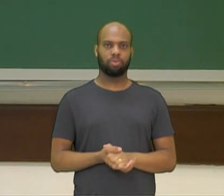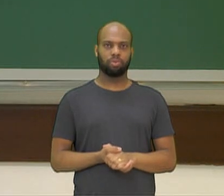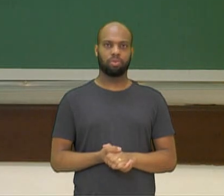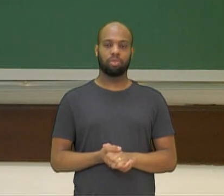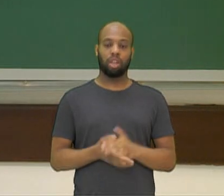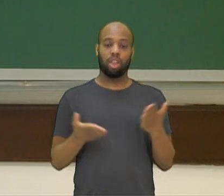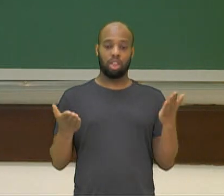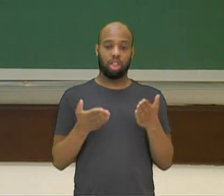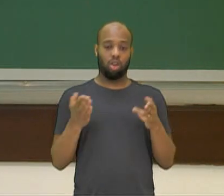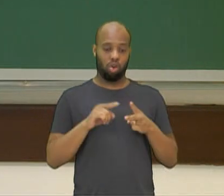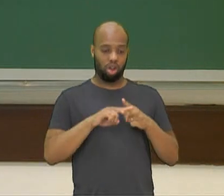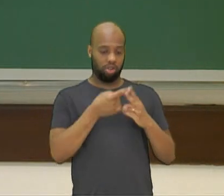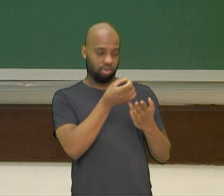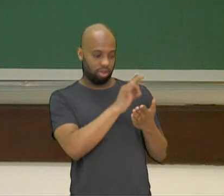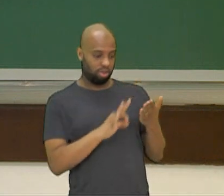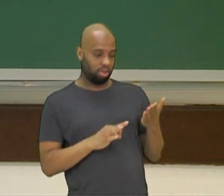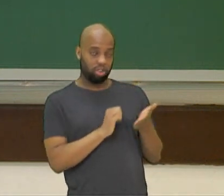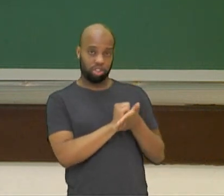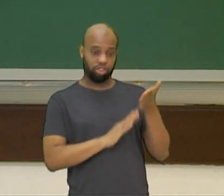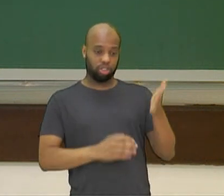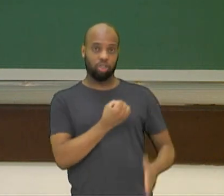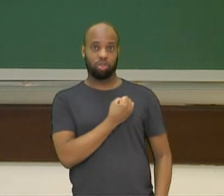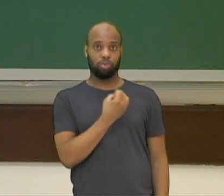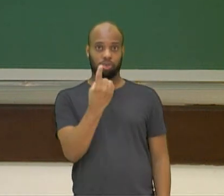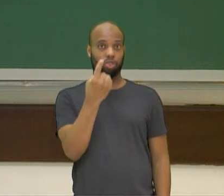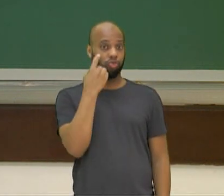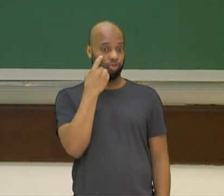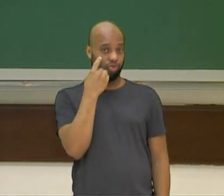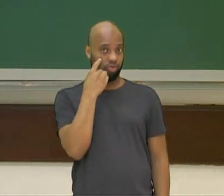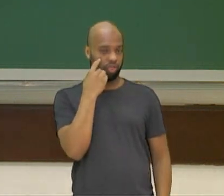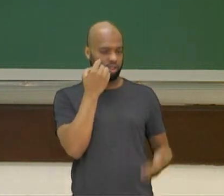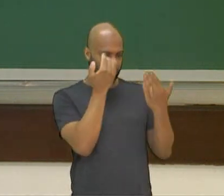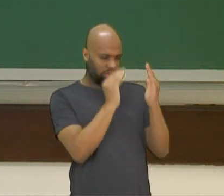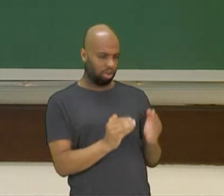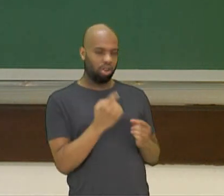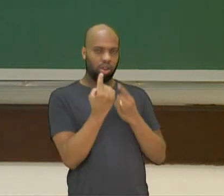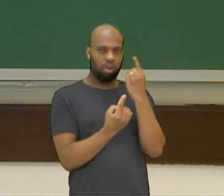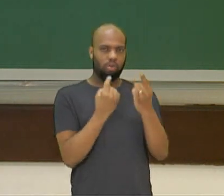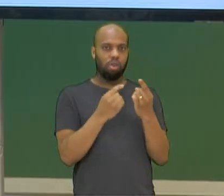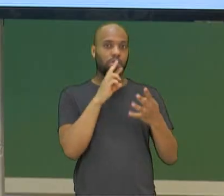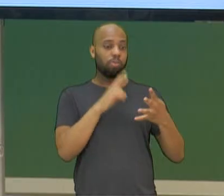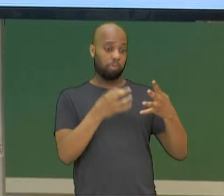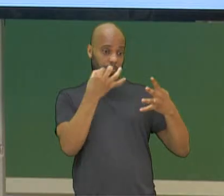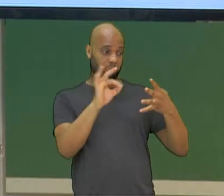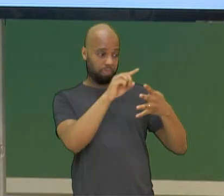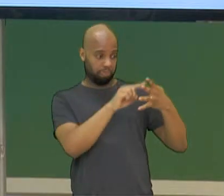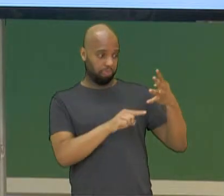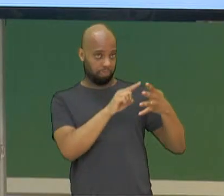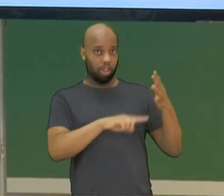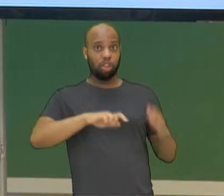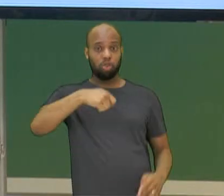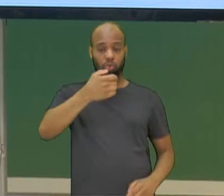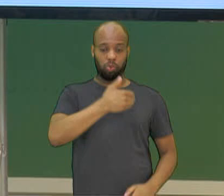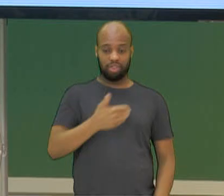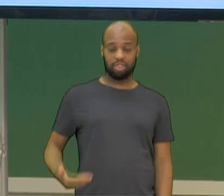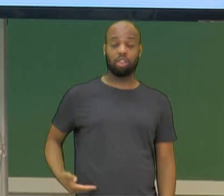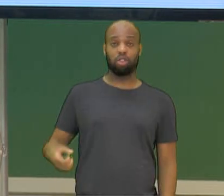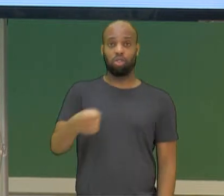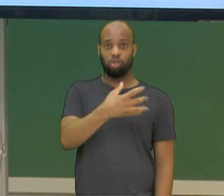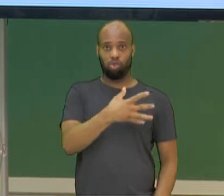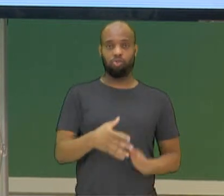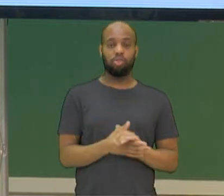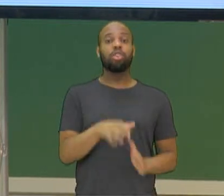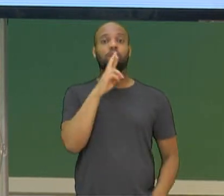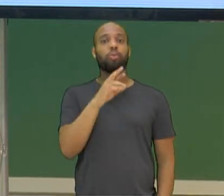Então vamos à correção da atividade 1. Então você tinha que verificar qual das alternativas era a correta sobre o Estado Novo.